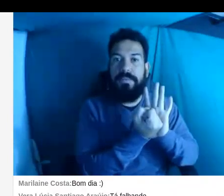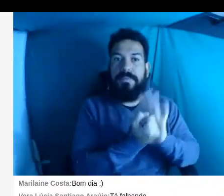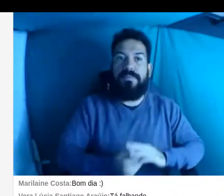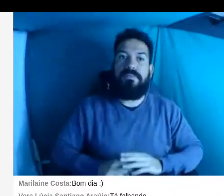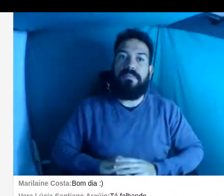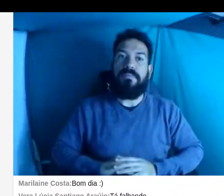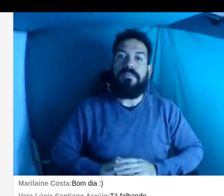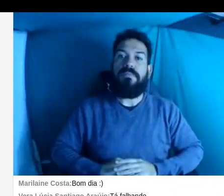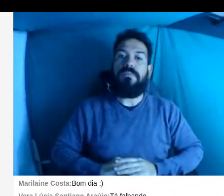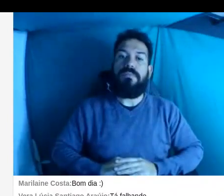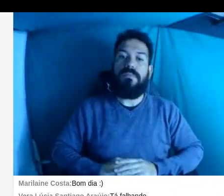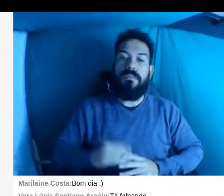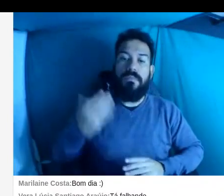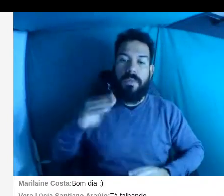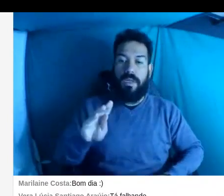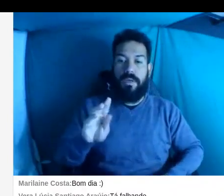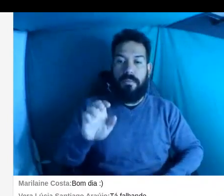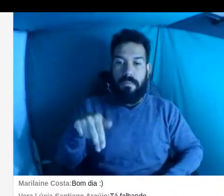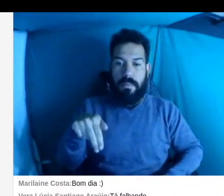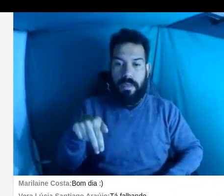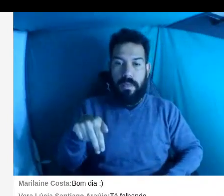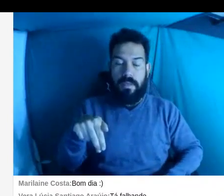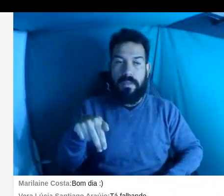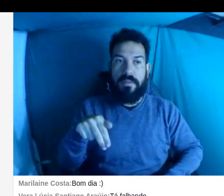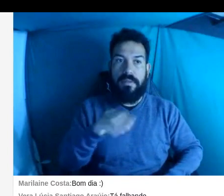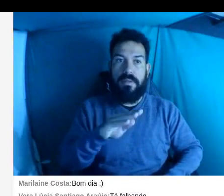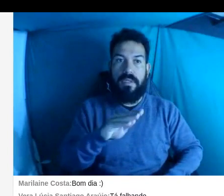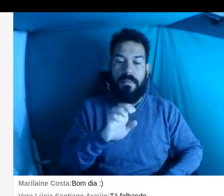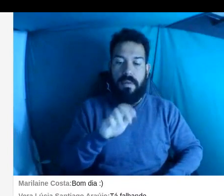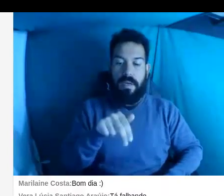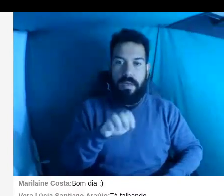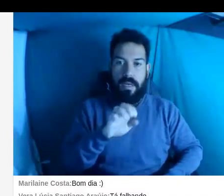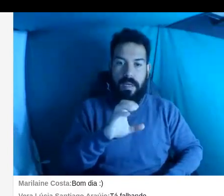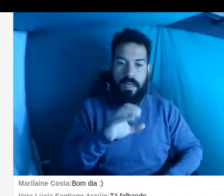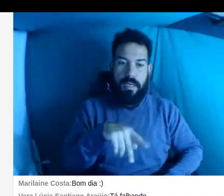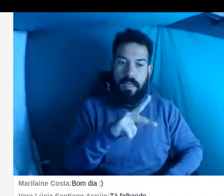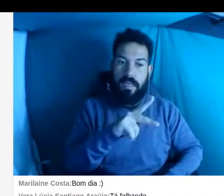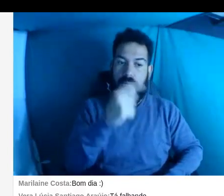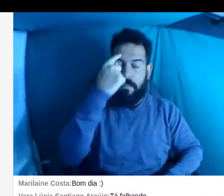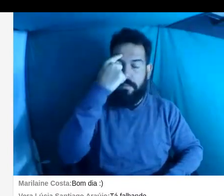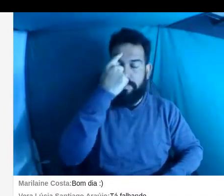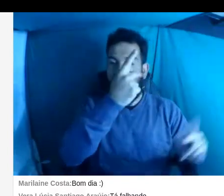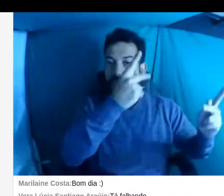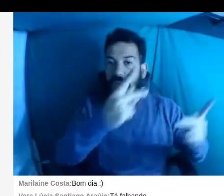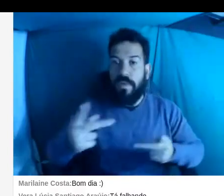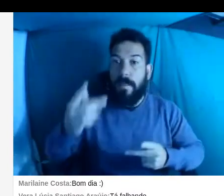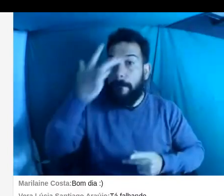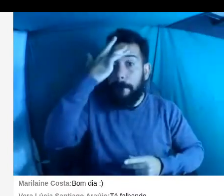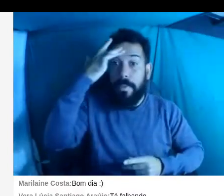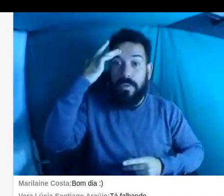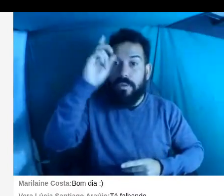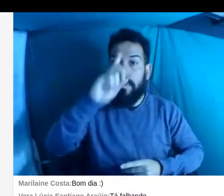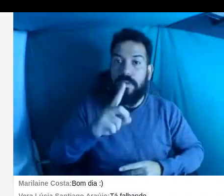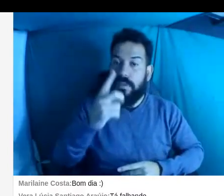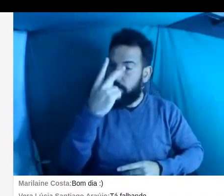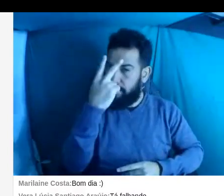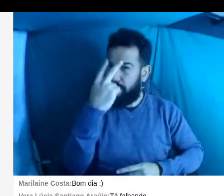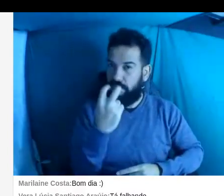quando o Bernd Beneke resolve convidar pessoas com deficiência visual para